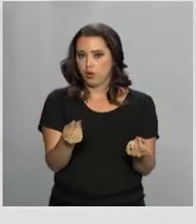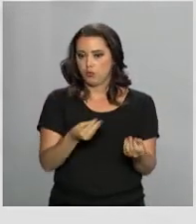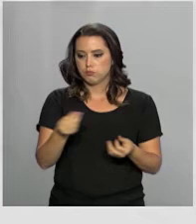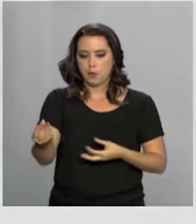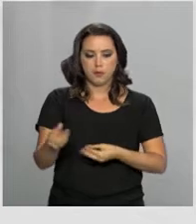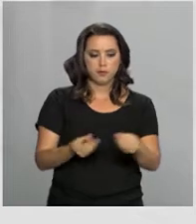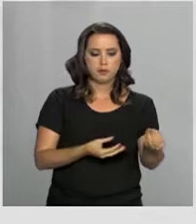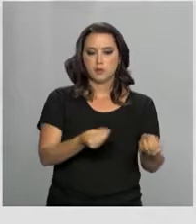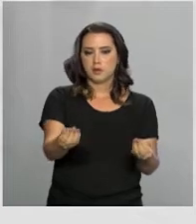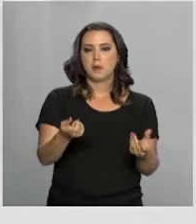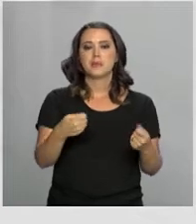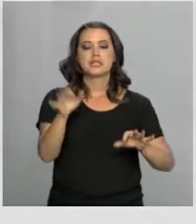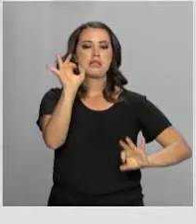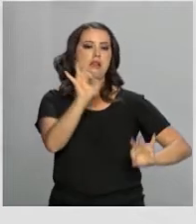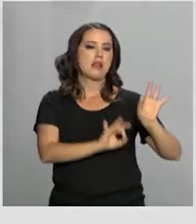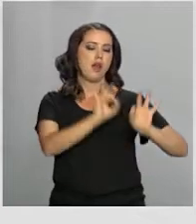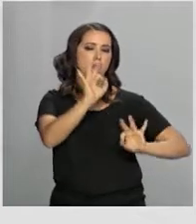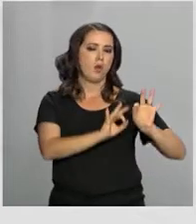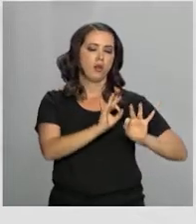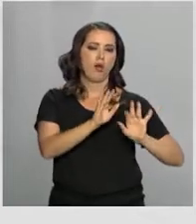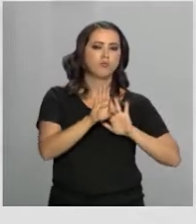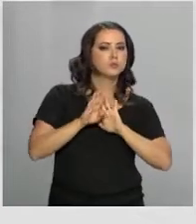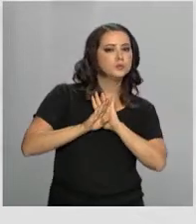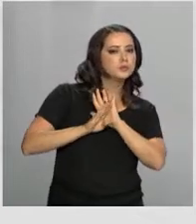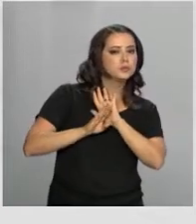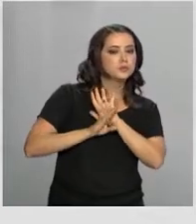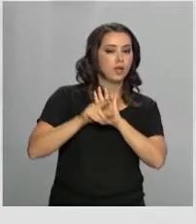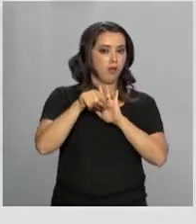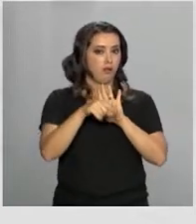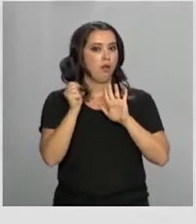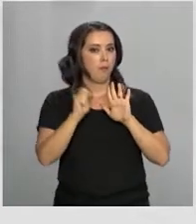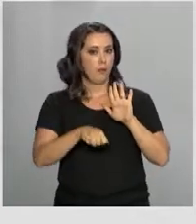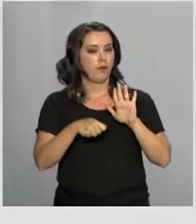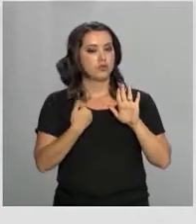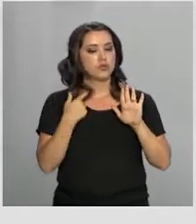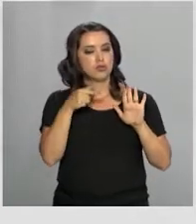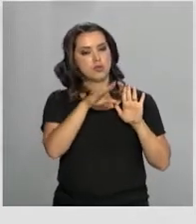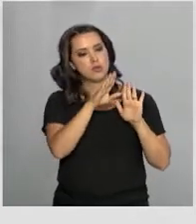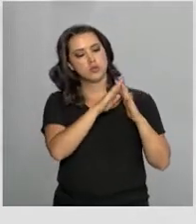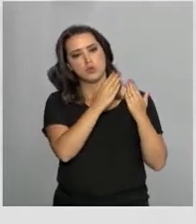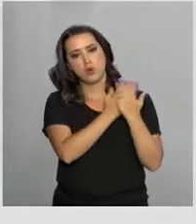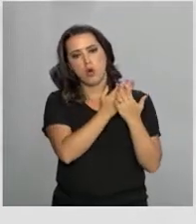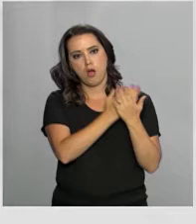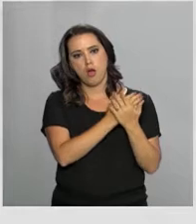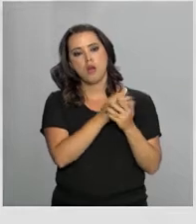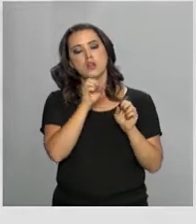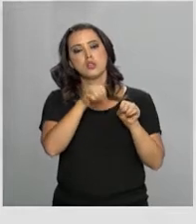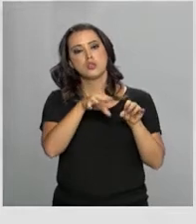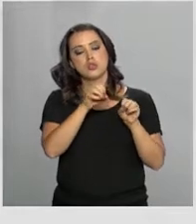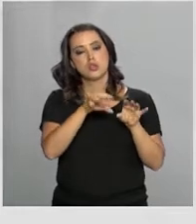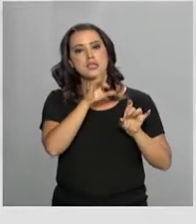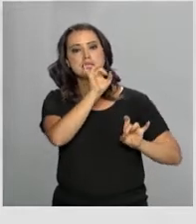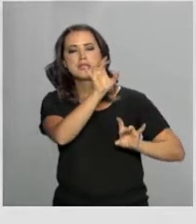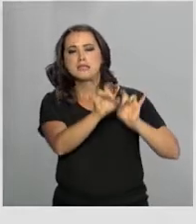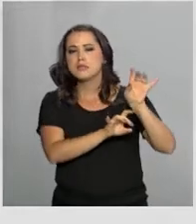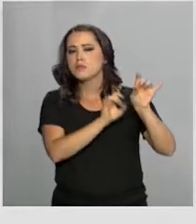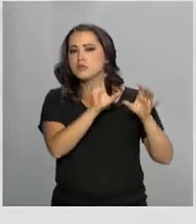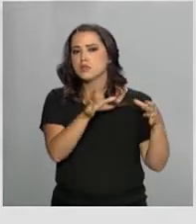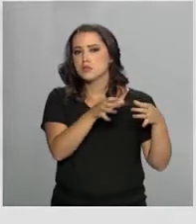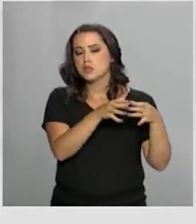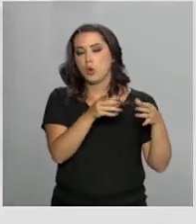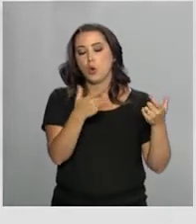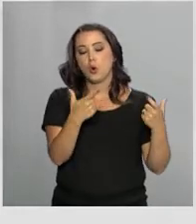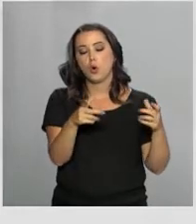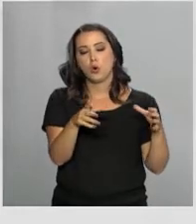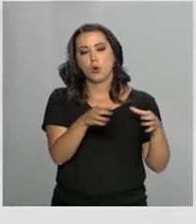selecionadas precisam elaborar um plano de atendimento. Podem participar escolas que tenham alunos de ensino especial, que funcionem em prédio próprio